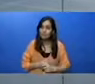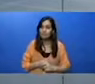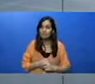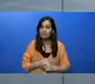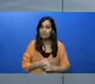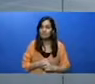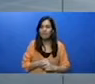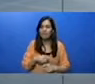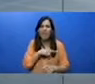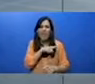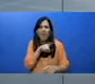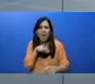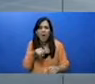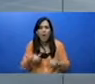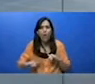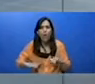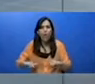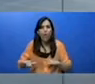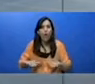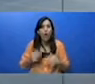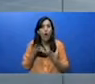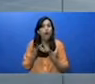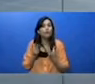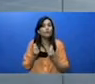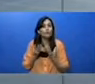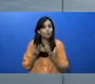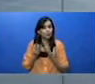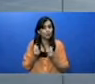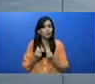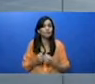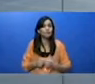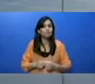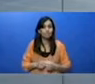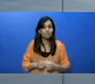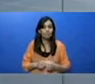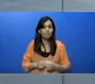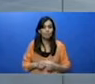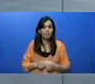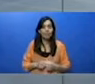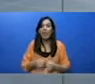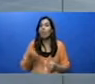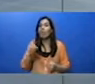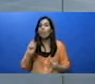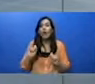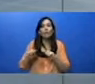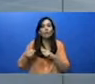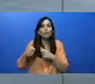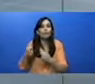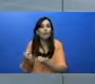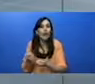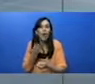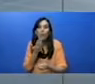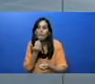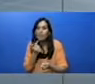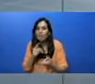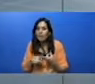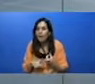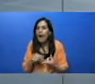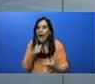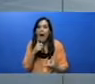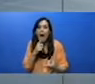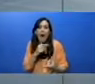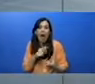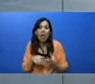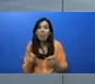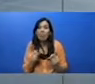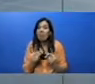para levar de um lugar para o outro até o comprador. Muitos não dão alimentos, não dão água para estes animais e